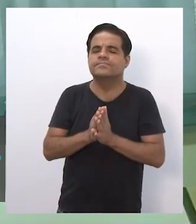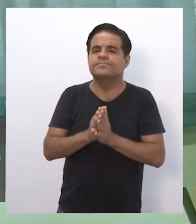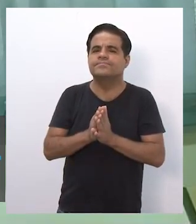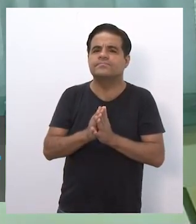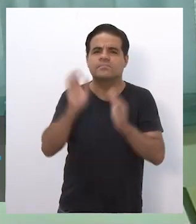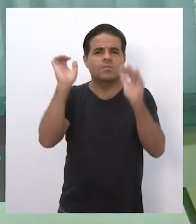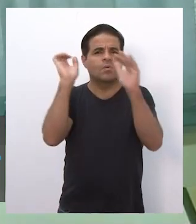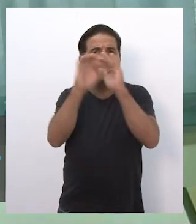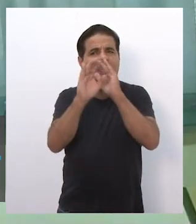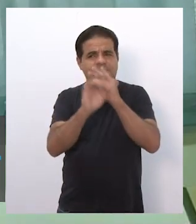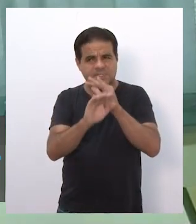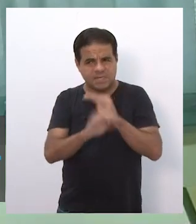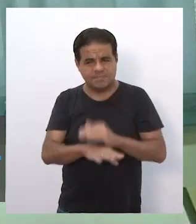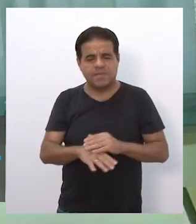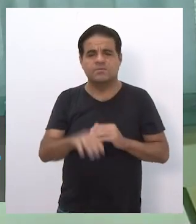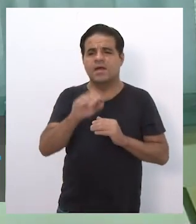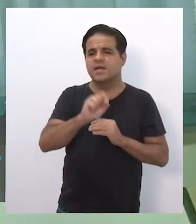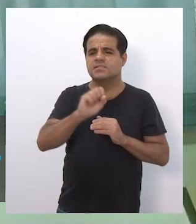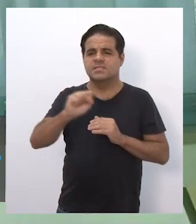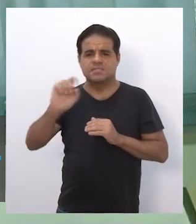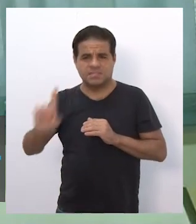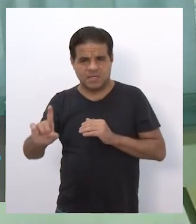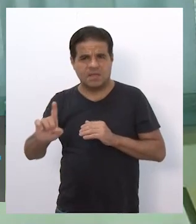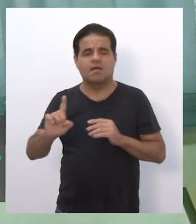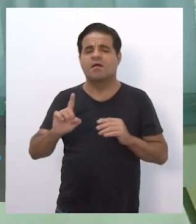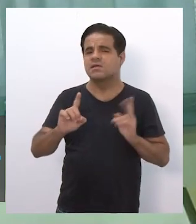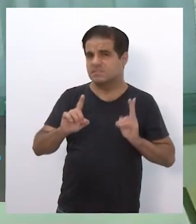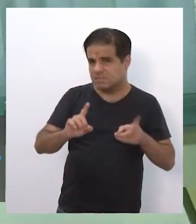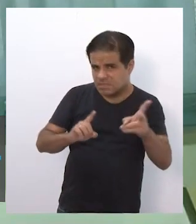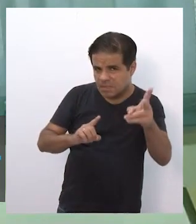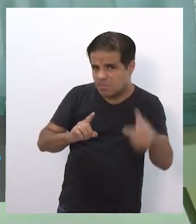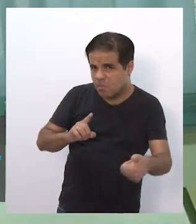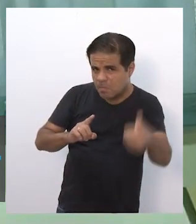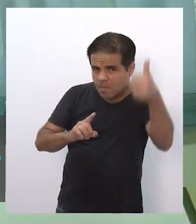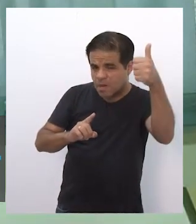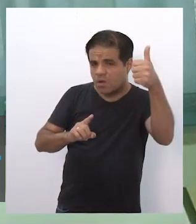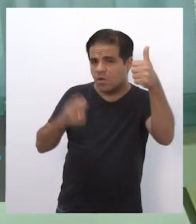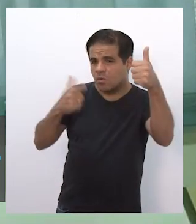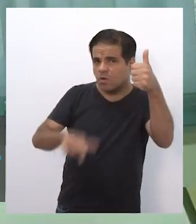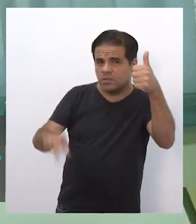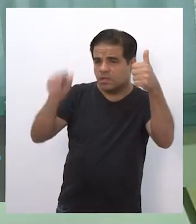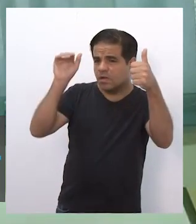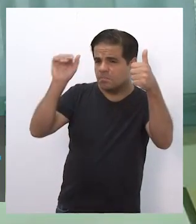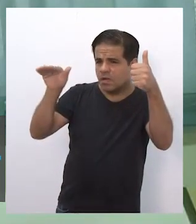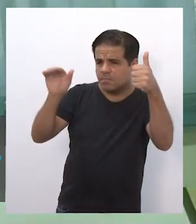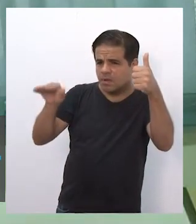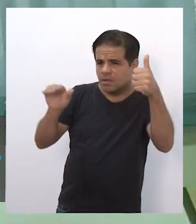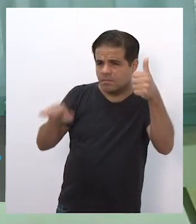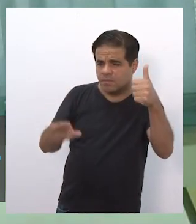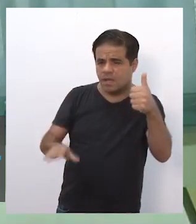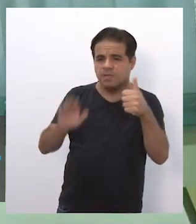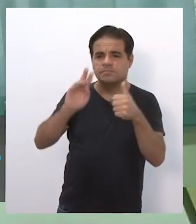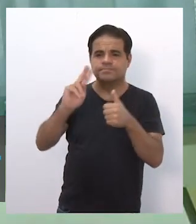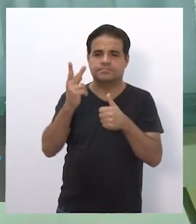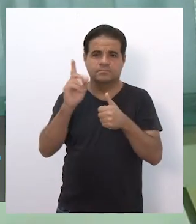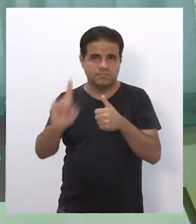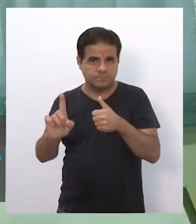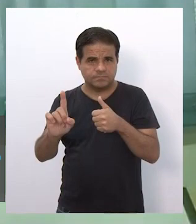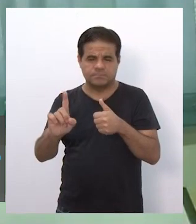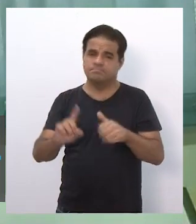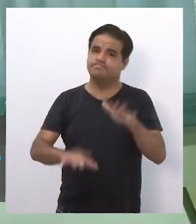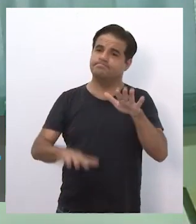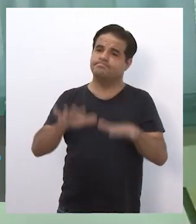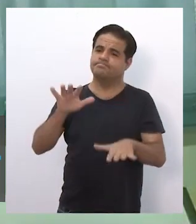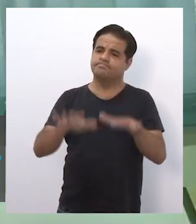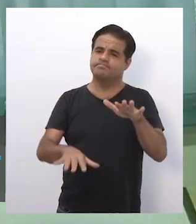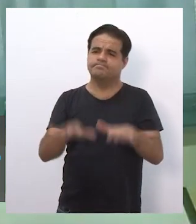um armazenamento SSD é sempre melhor do que o armazenamento HD? Aí eu falo que